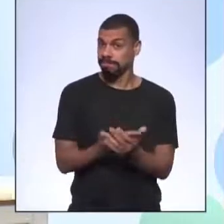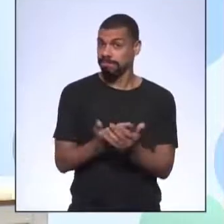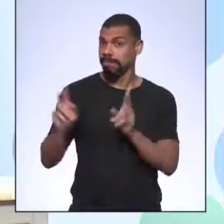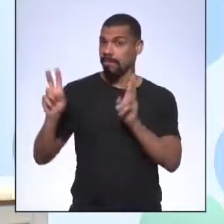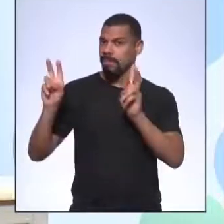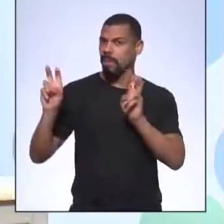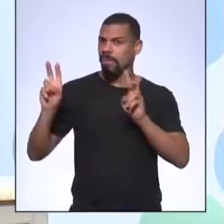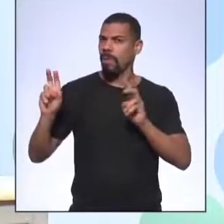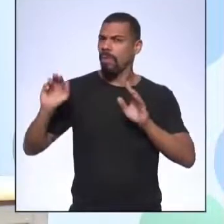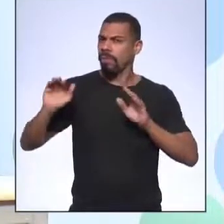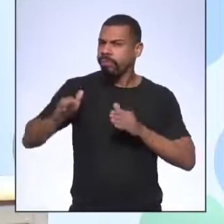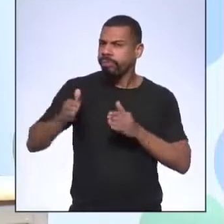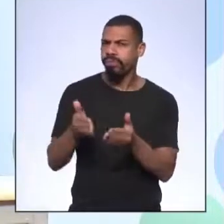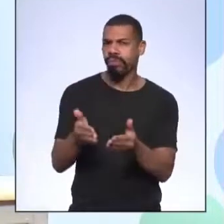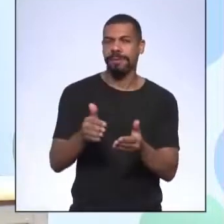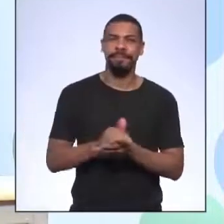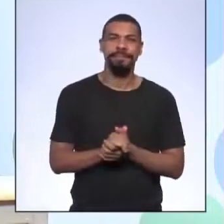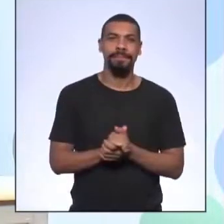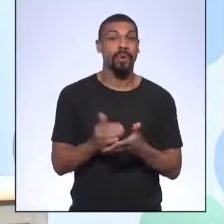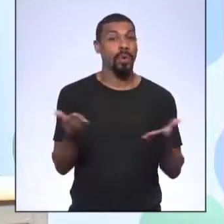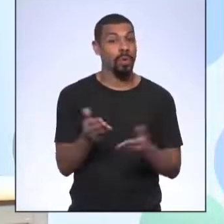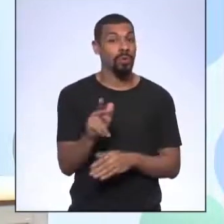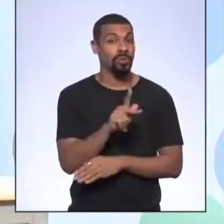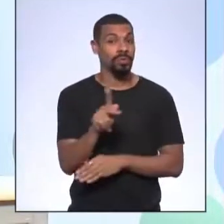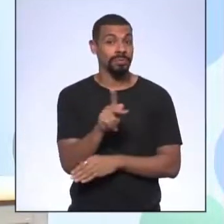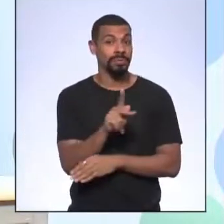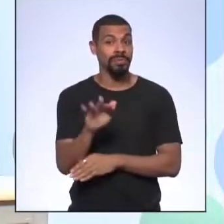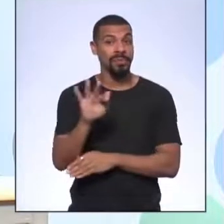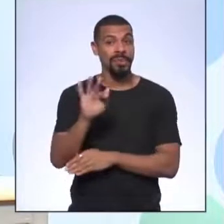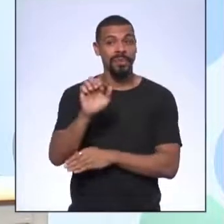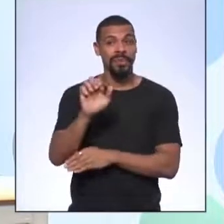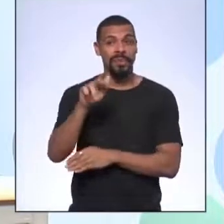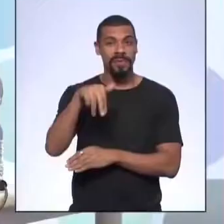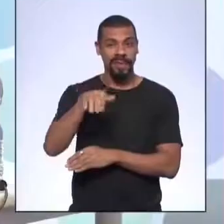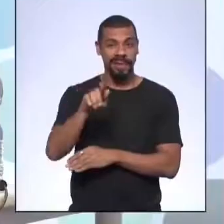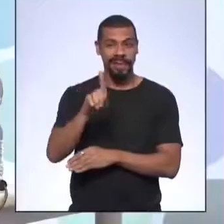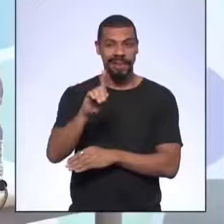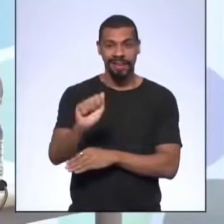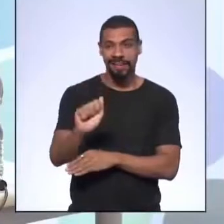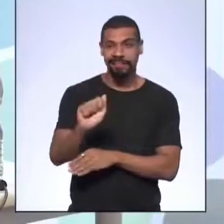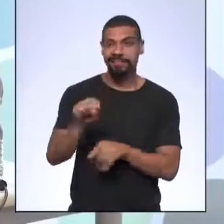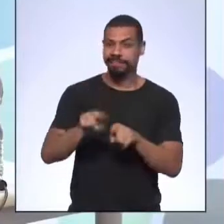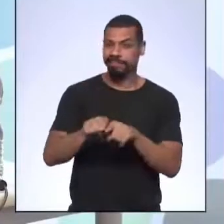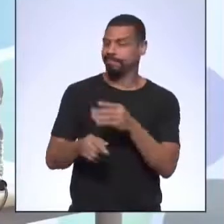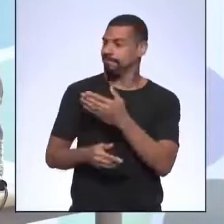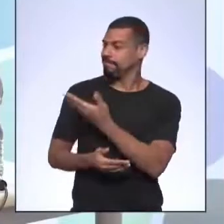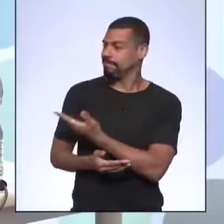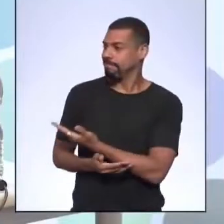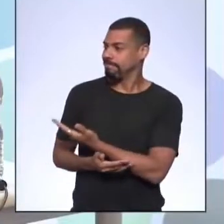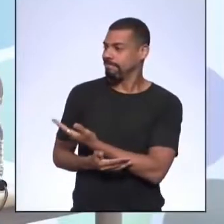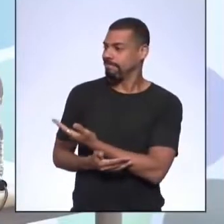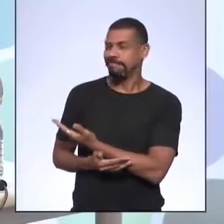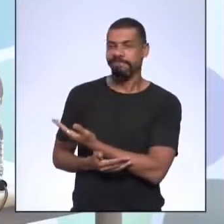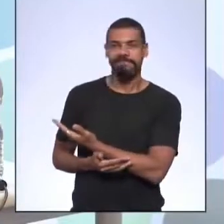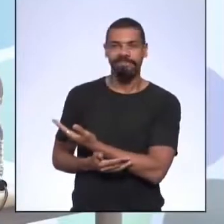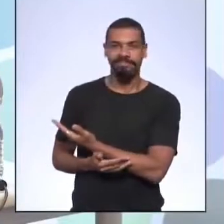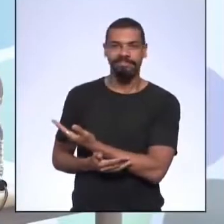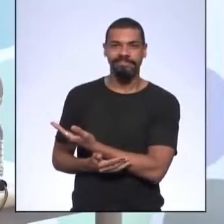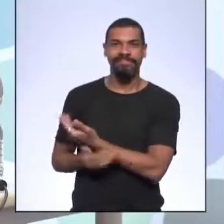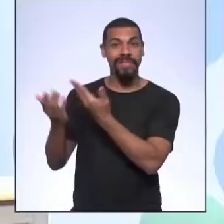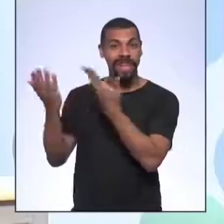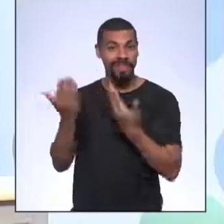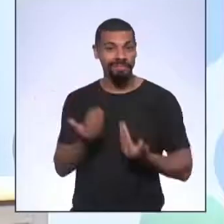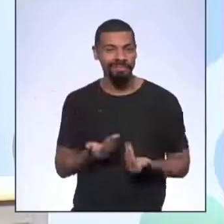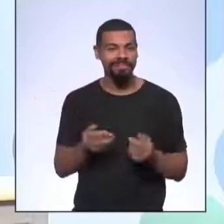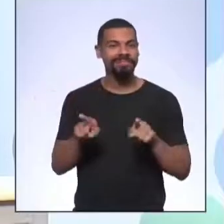só teriores aprofundando hoje eu estou aqui com a professora Fernanda Borges gostaríamos de agradecer né o aceite o nosso convite